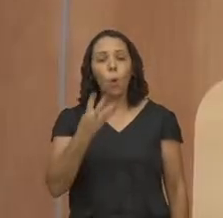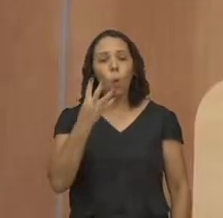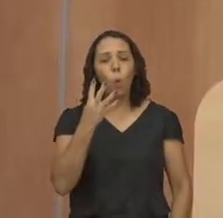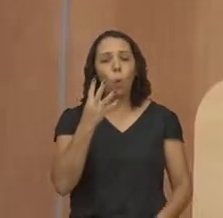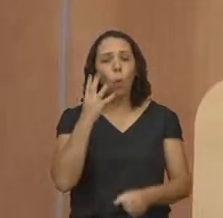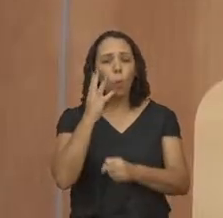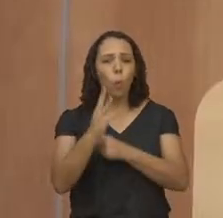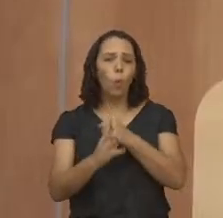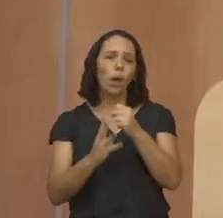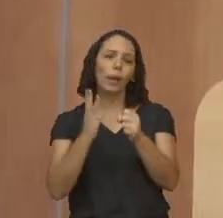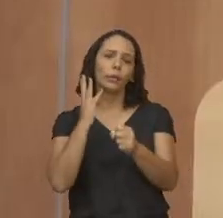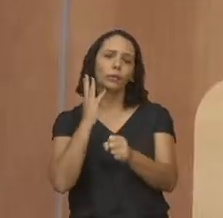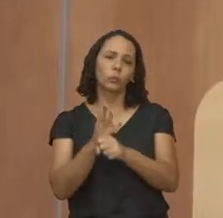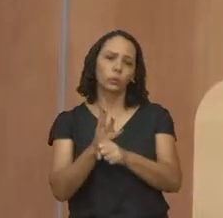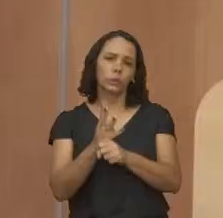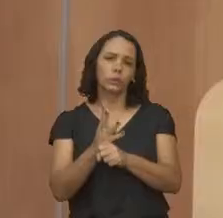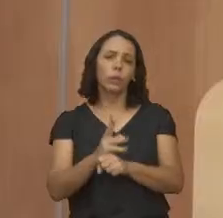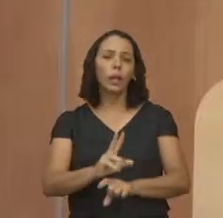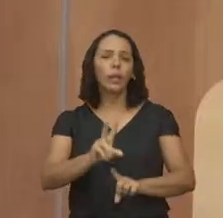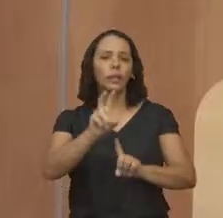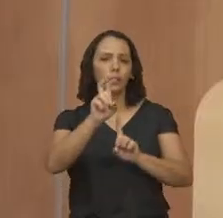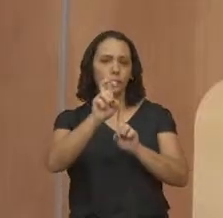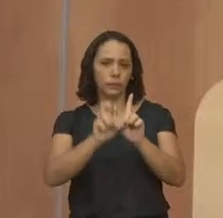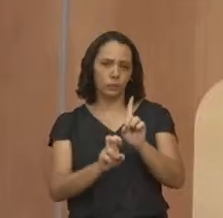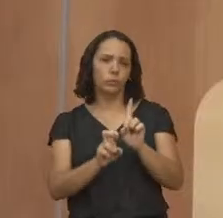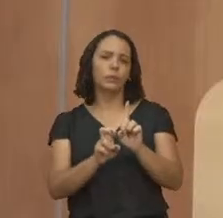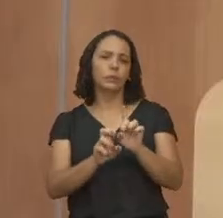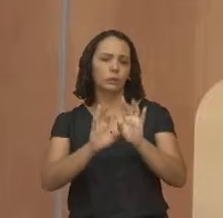anos e 5 meses no dia 1º agora.